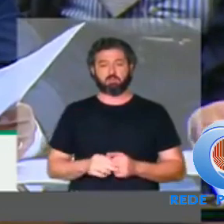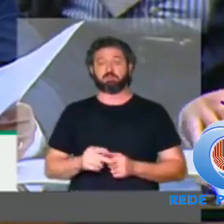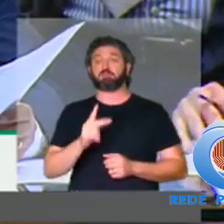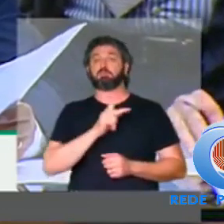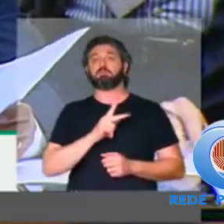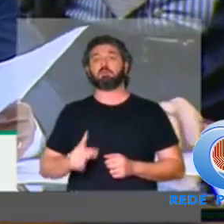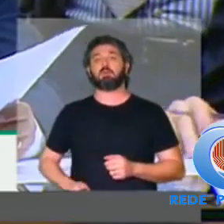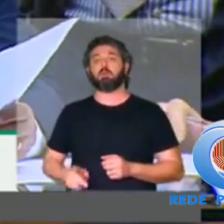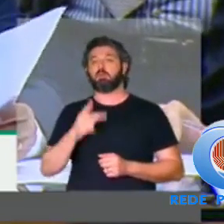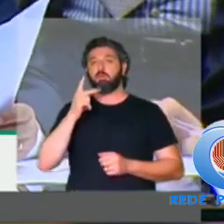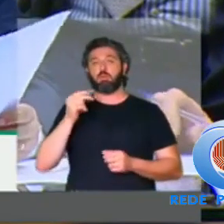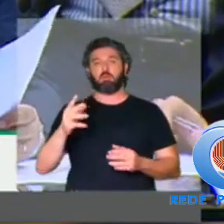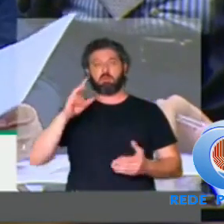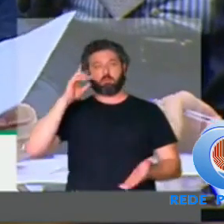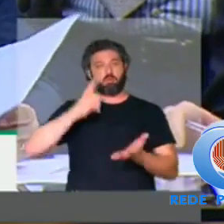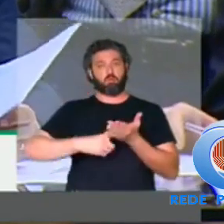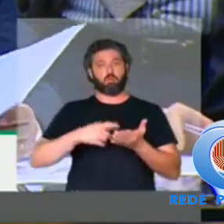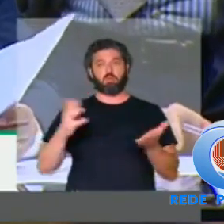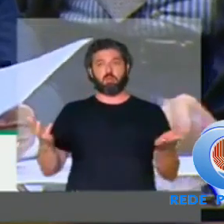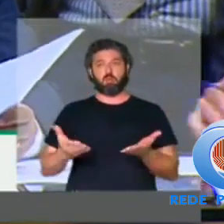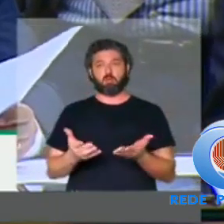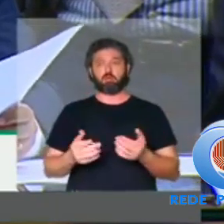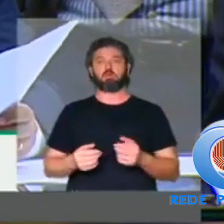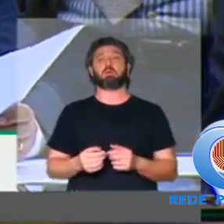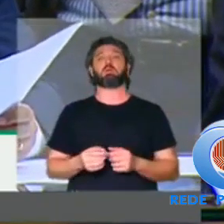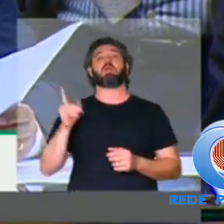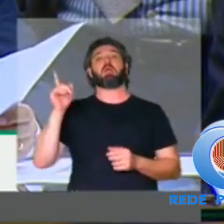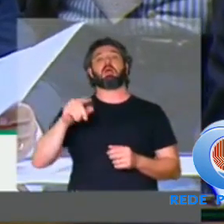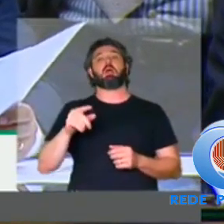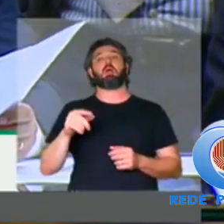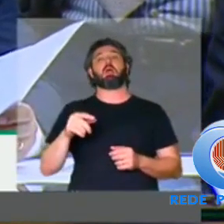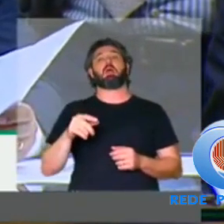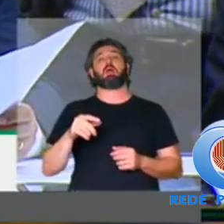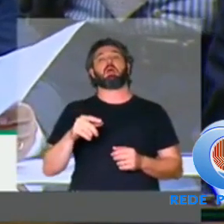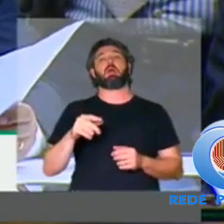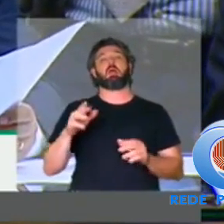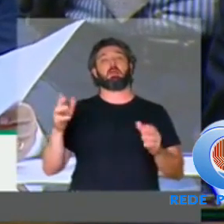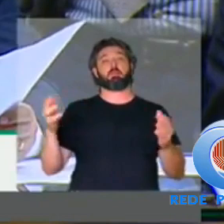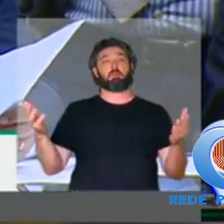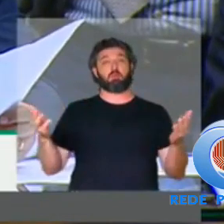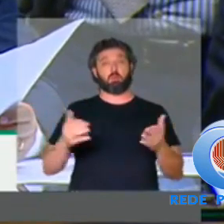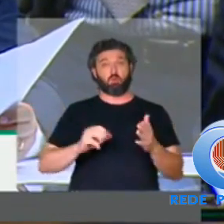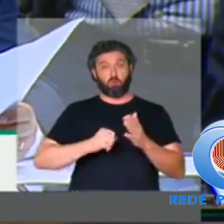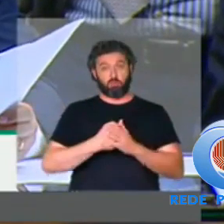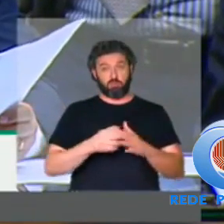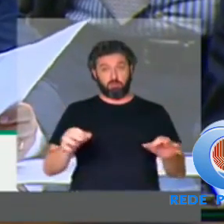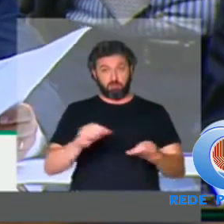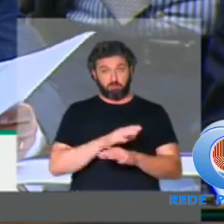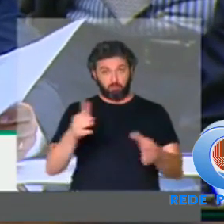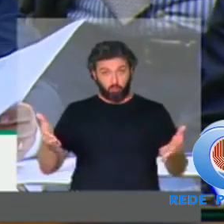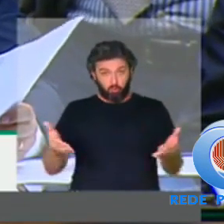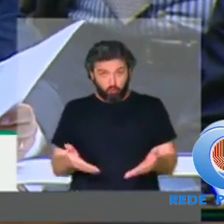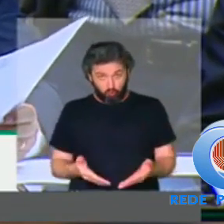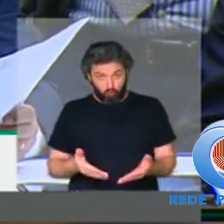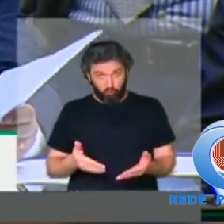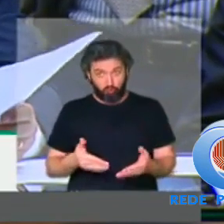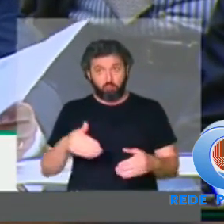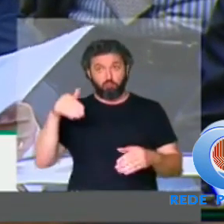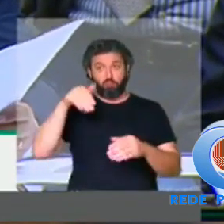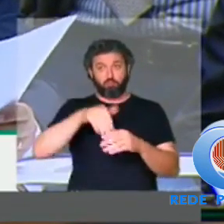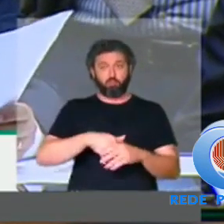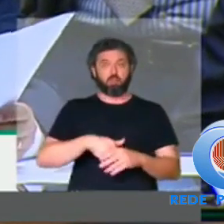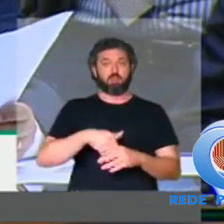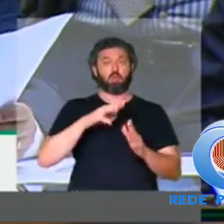presidente tem dito é esse entendimento que está sendo construído, que acabe-se a obstrução hoje e que todas